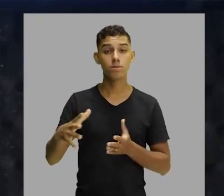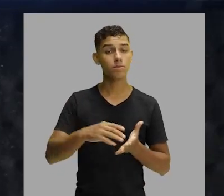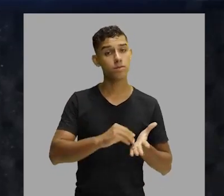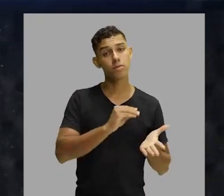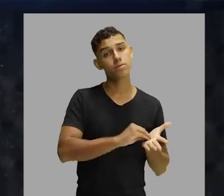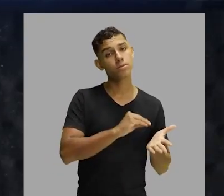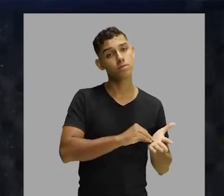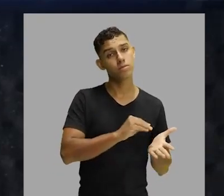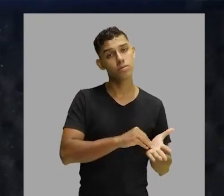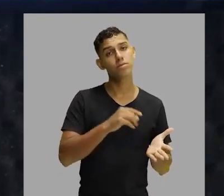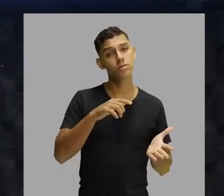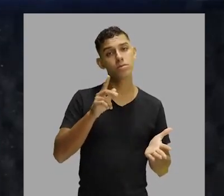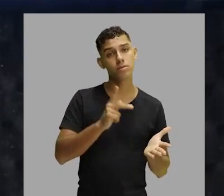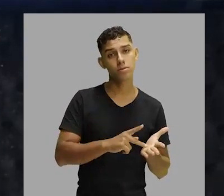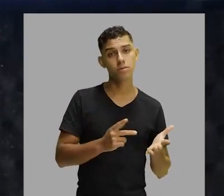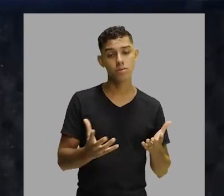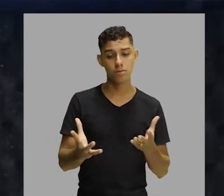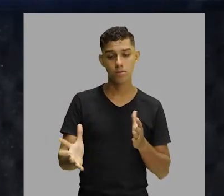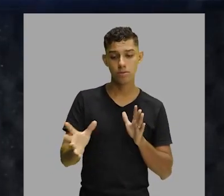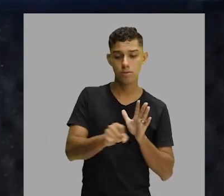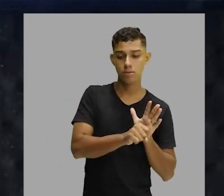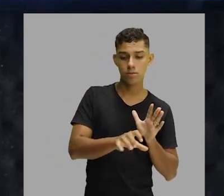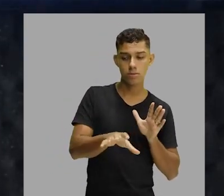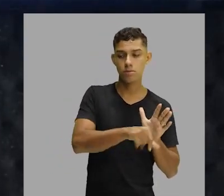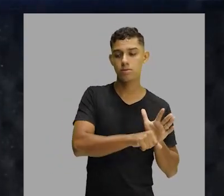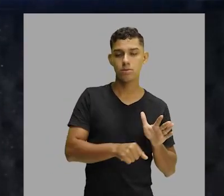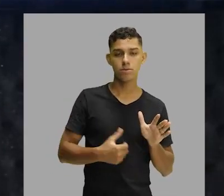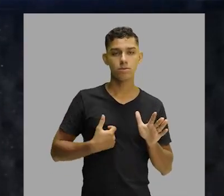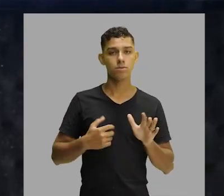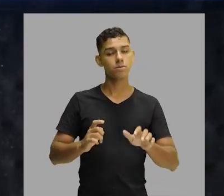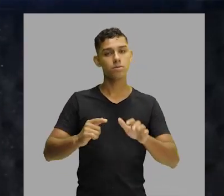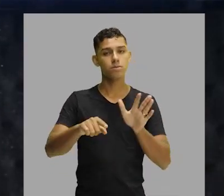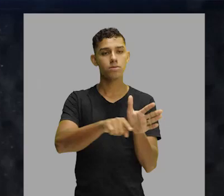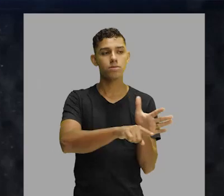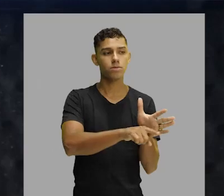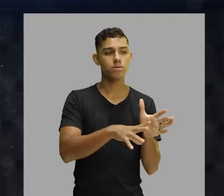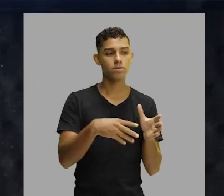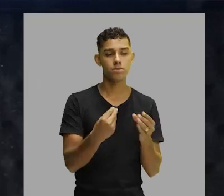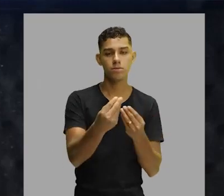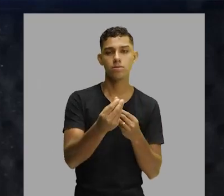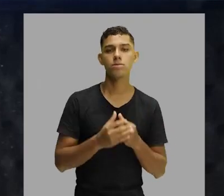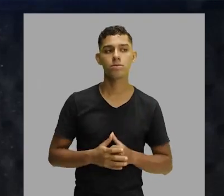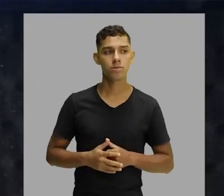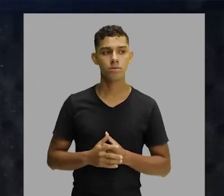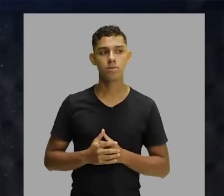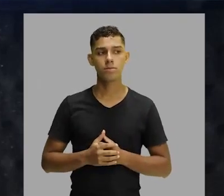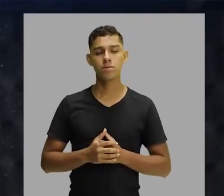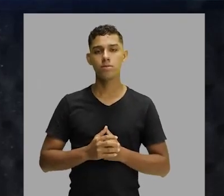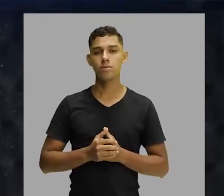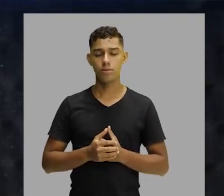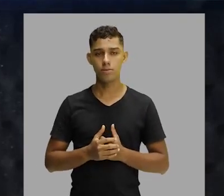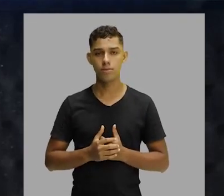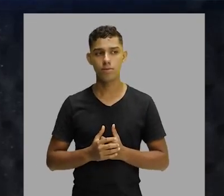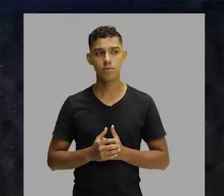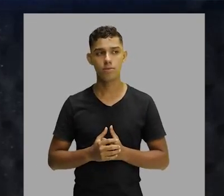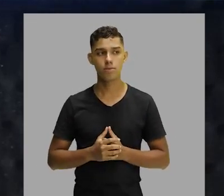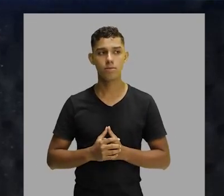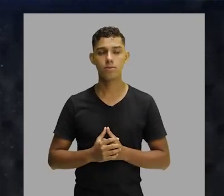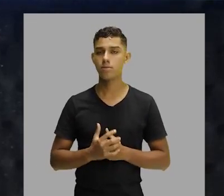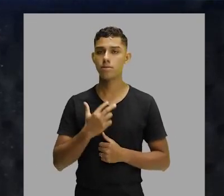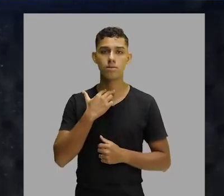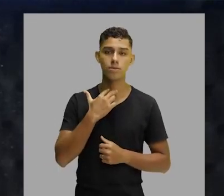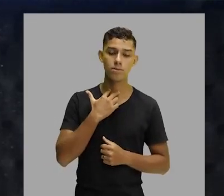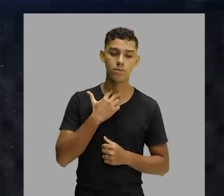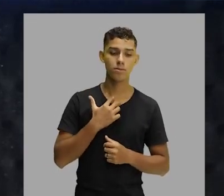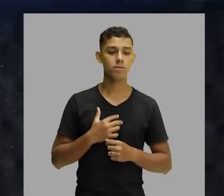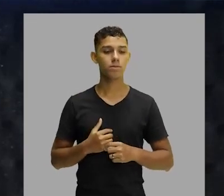Esses átomos eles não vão doar, eles vão receber elétrons, tá ok? Então, por isso que não pode nem ser a